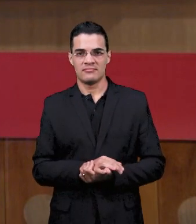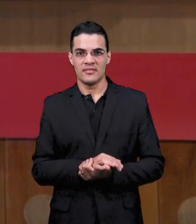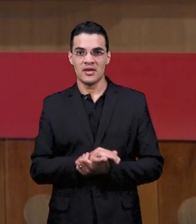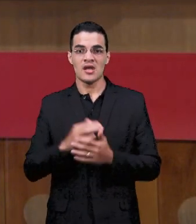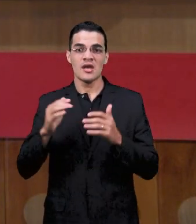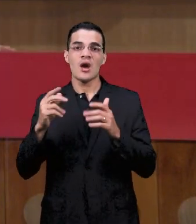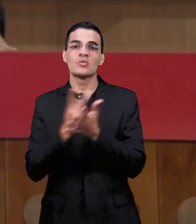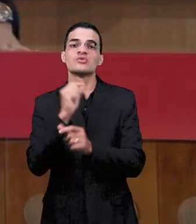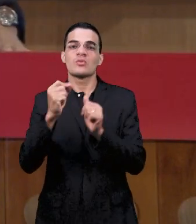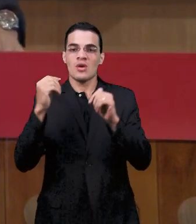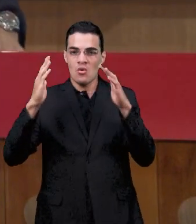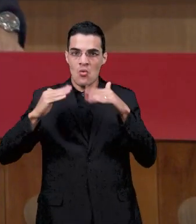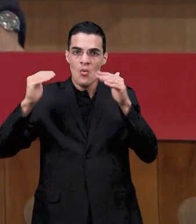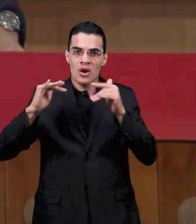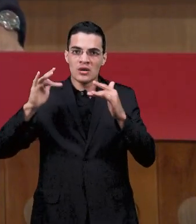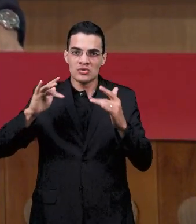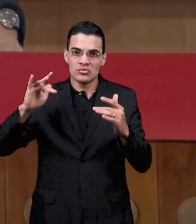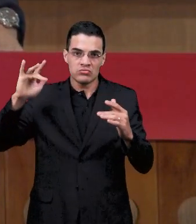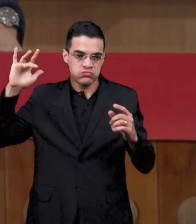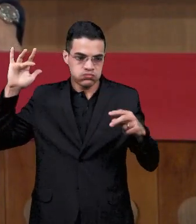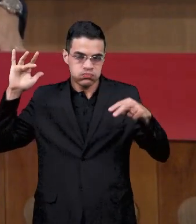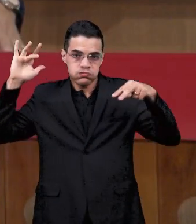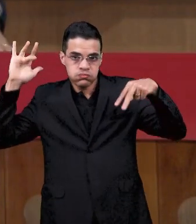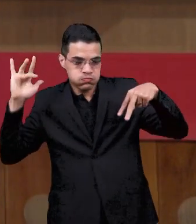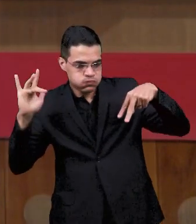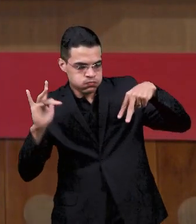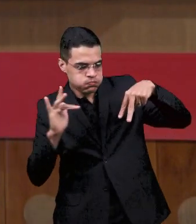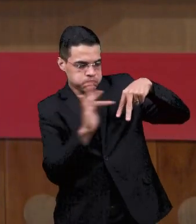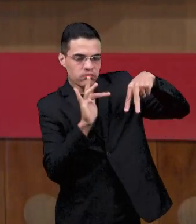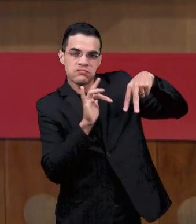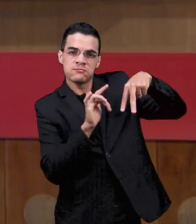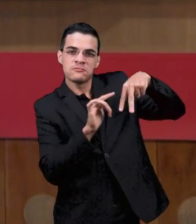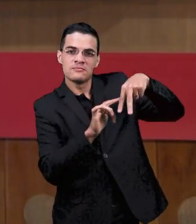dia, o andar de Jacó mudou.